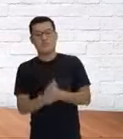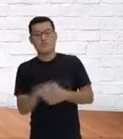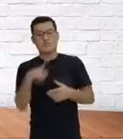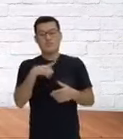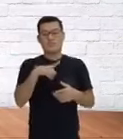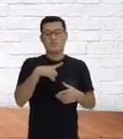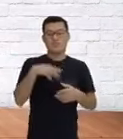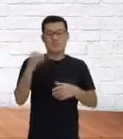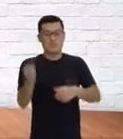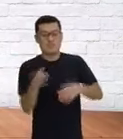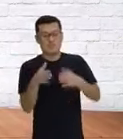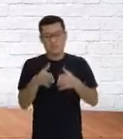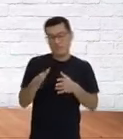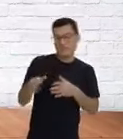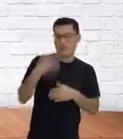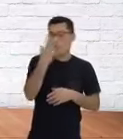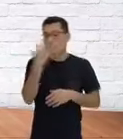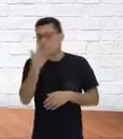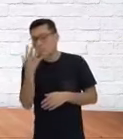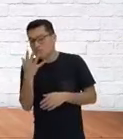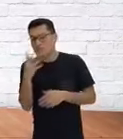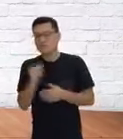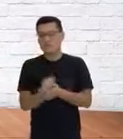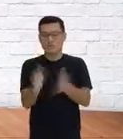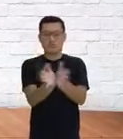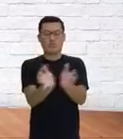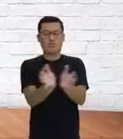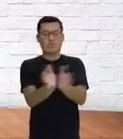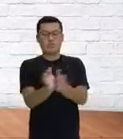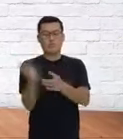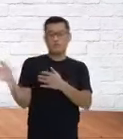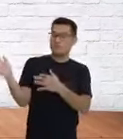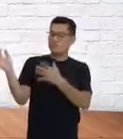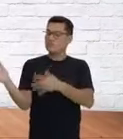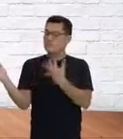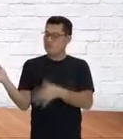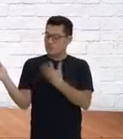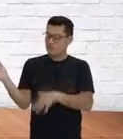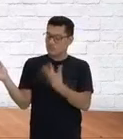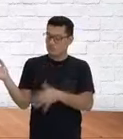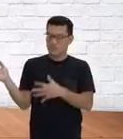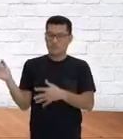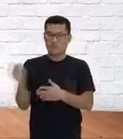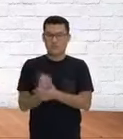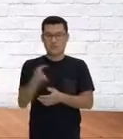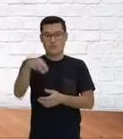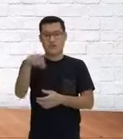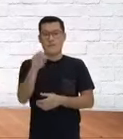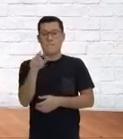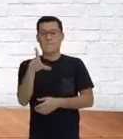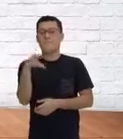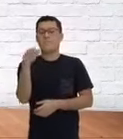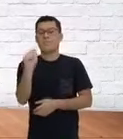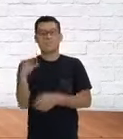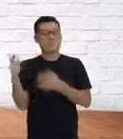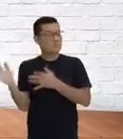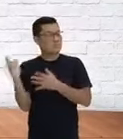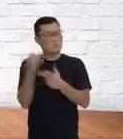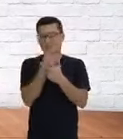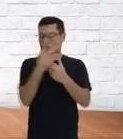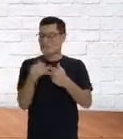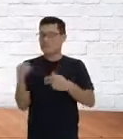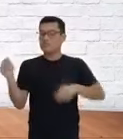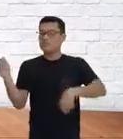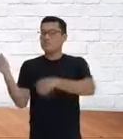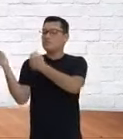Carimbó as bandas de música aqui em cima guitarrada a moda de viola e as músicas